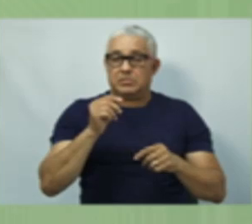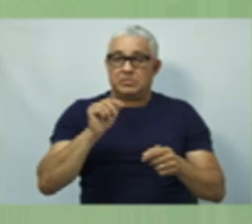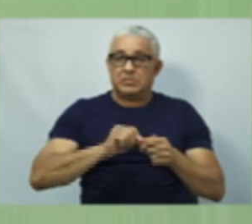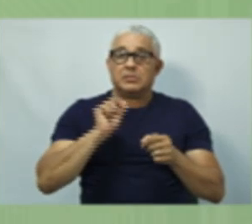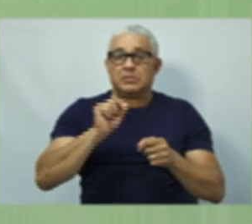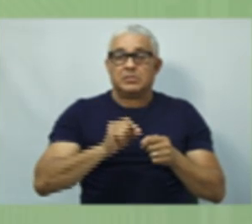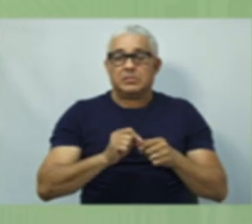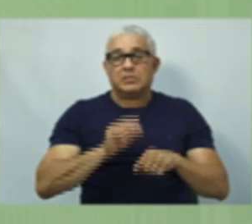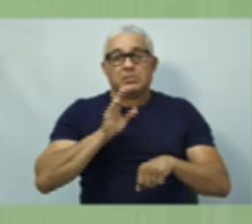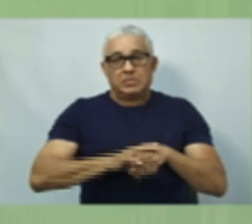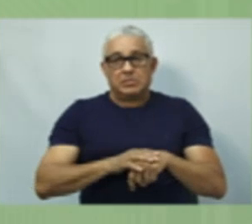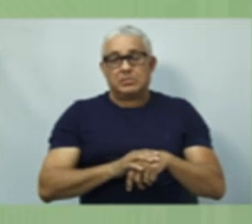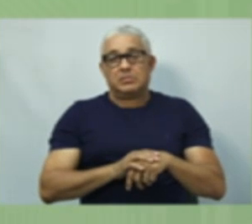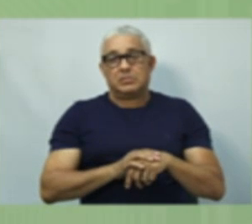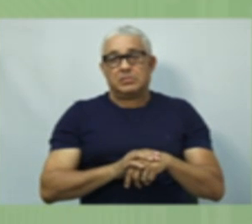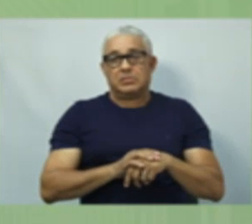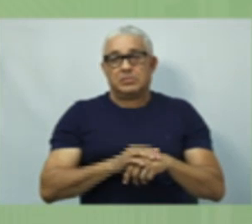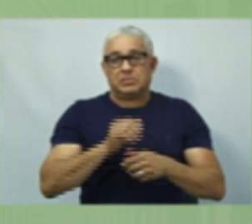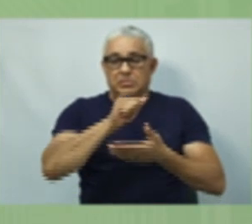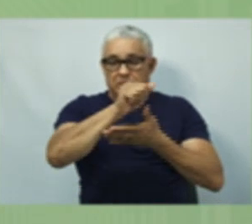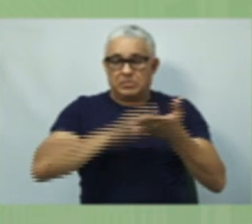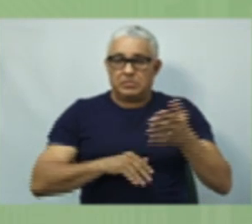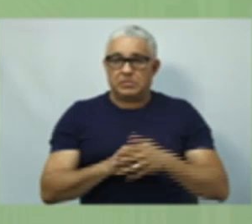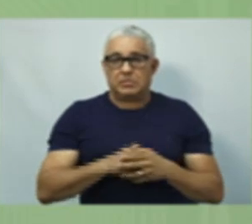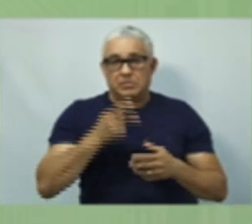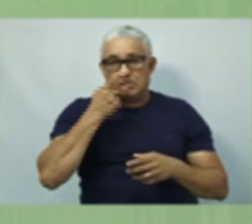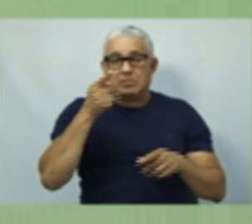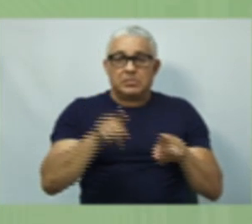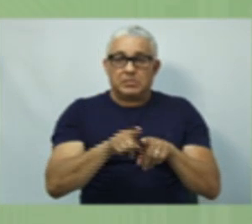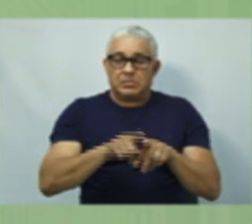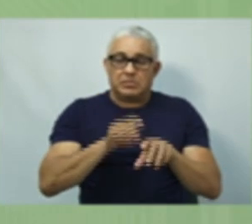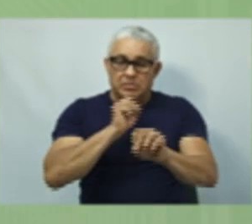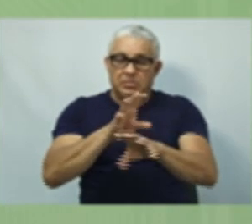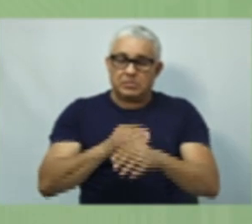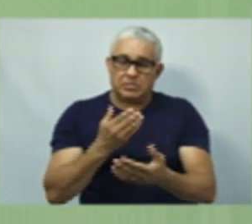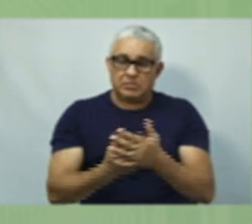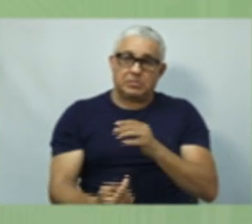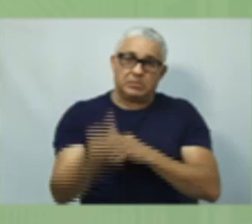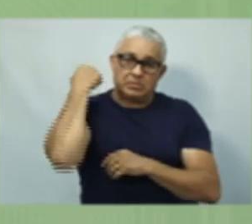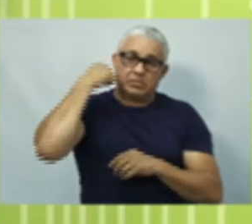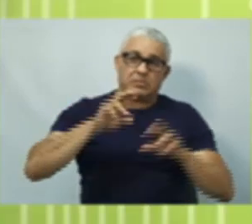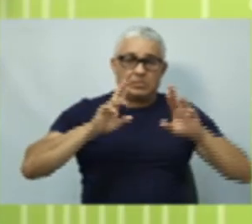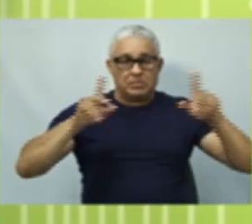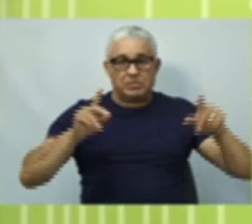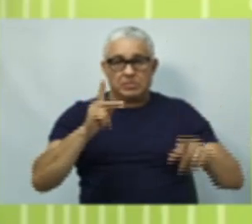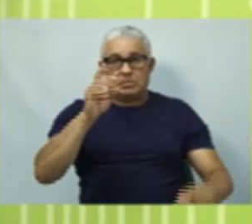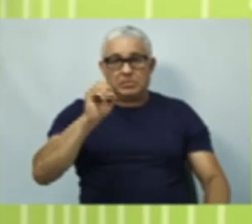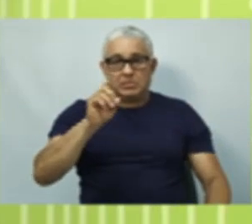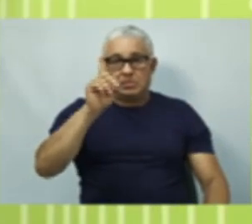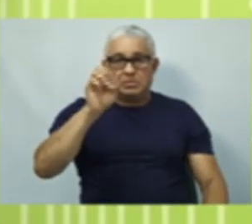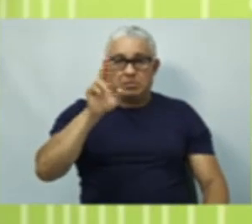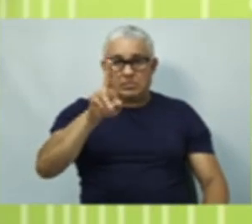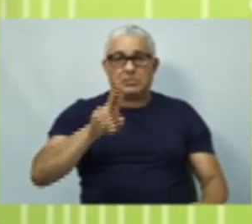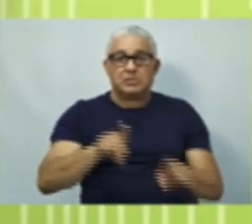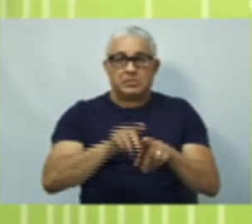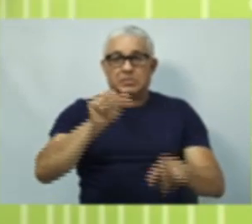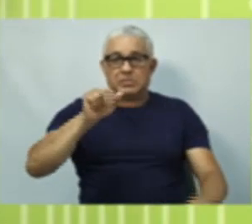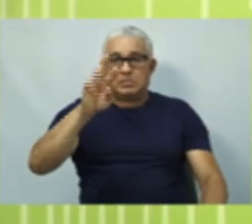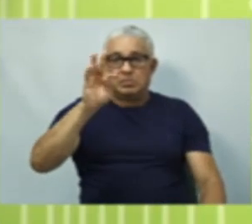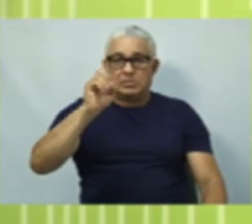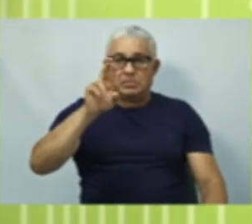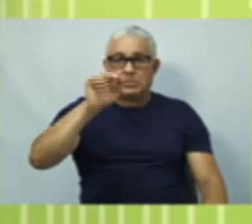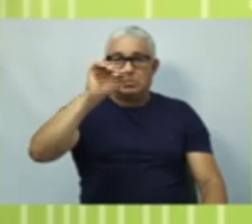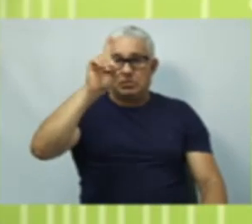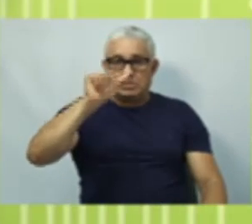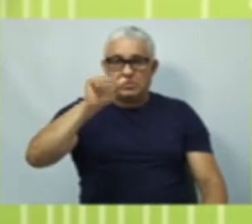vão executar as atividades. Falamos nas nossas aulas sobre a diferença entre poder e autoridade. Poder é quando